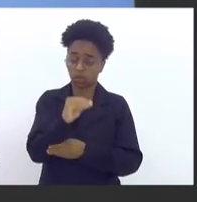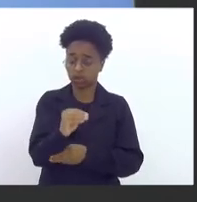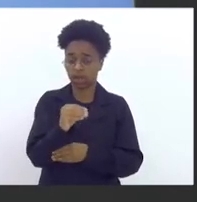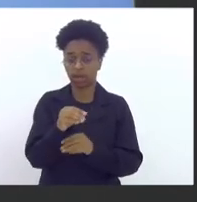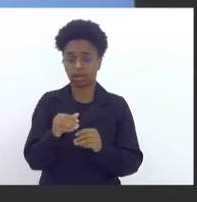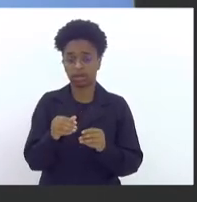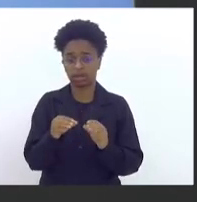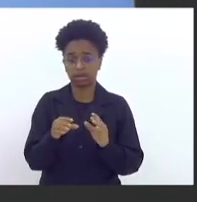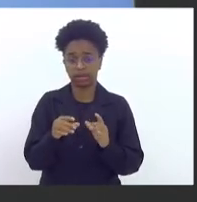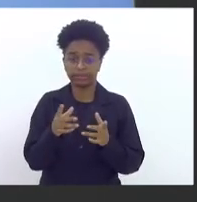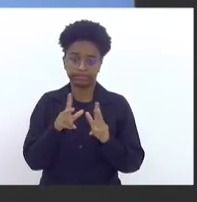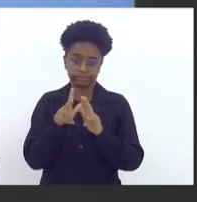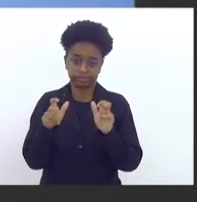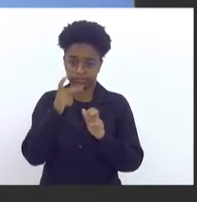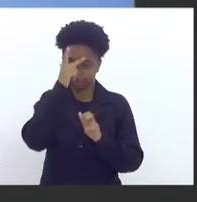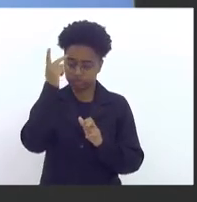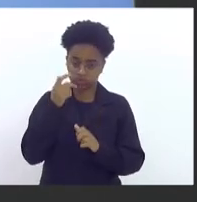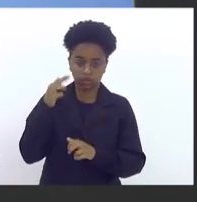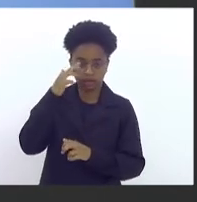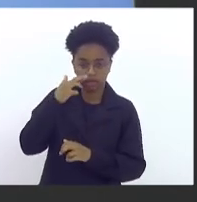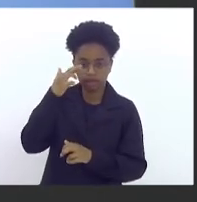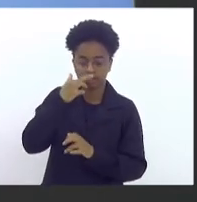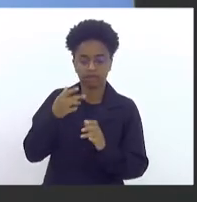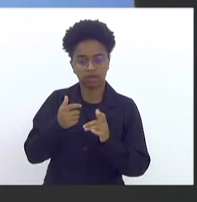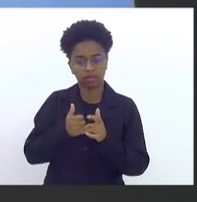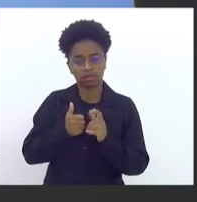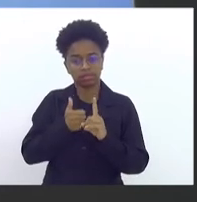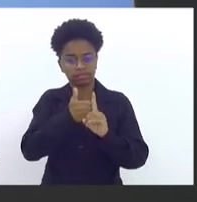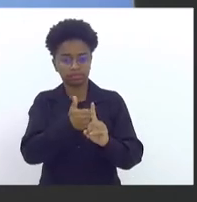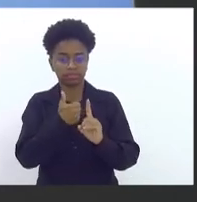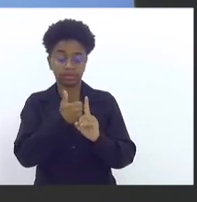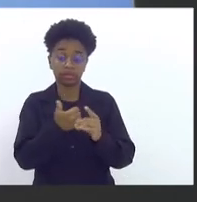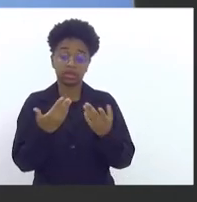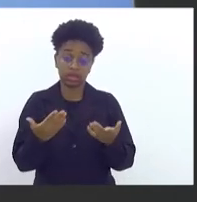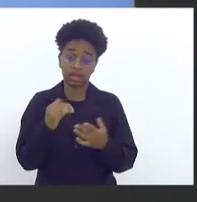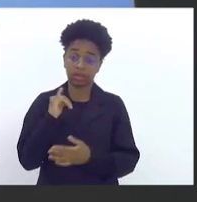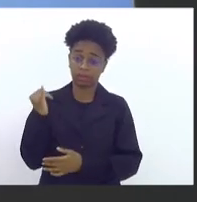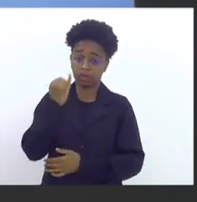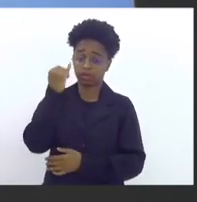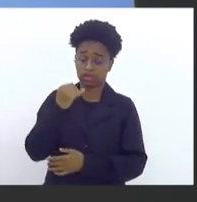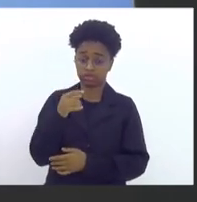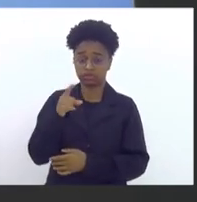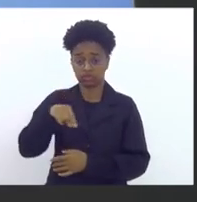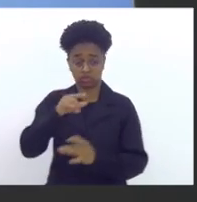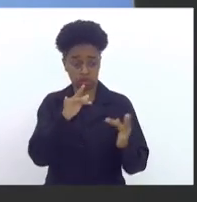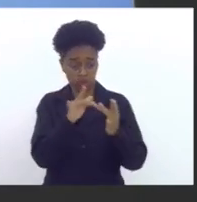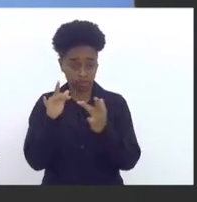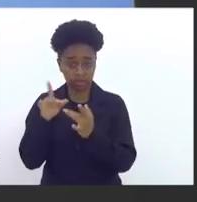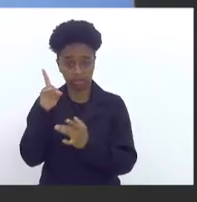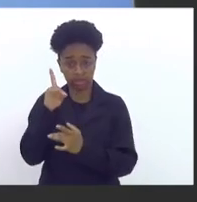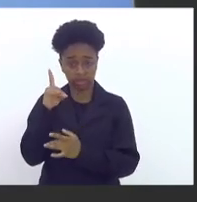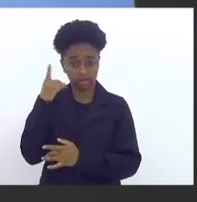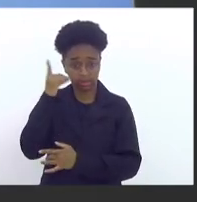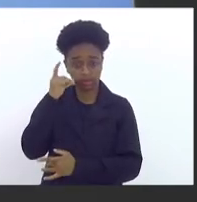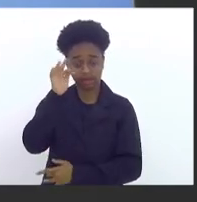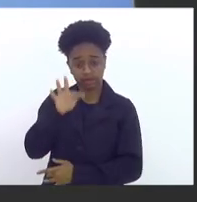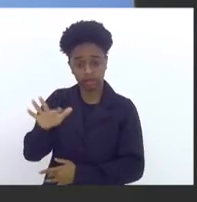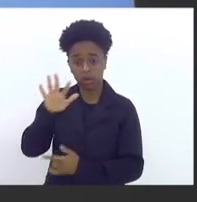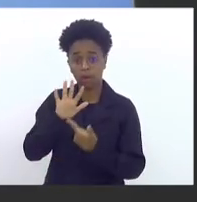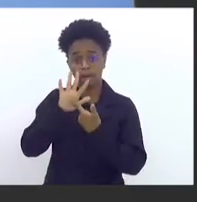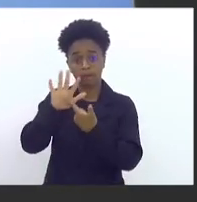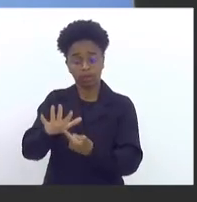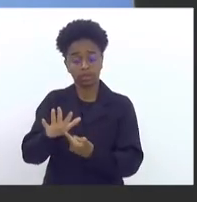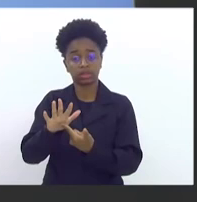Parlamento Estadual através dos seus contatos com algum deputado federal possa apresentar esse projeto de lei